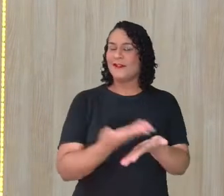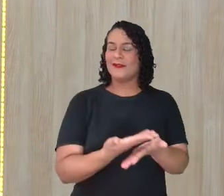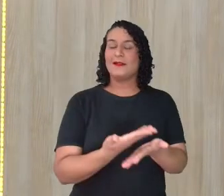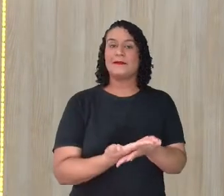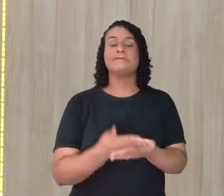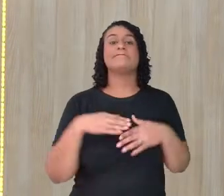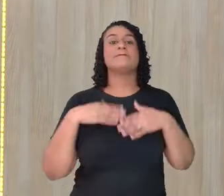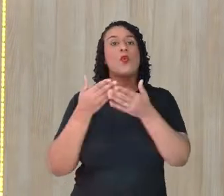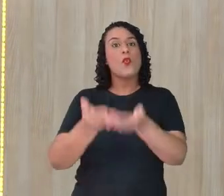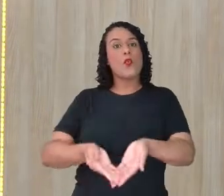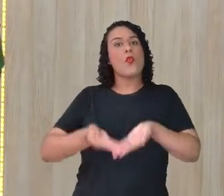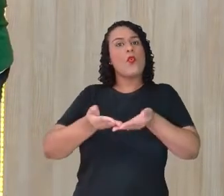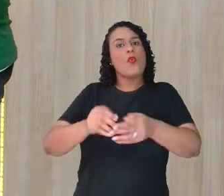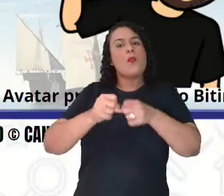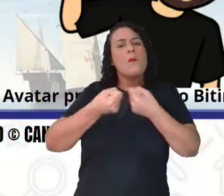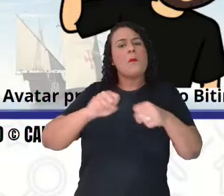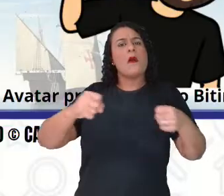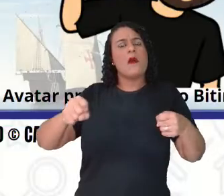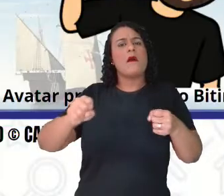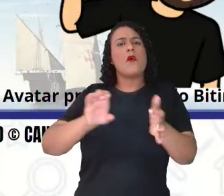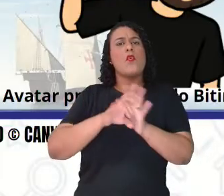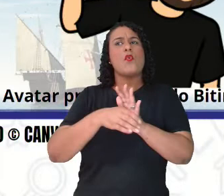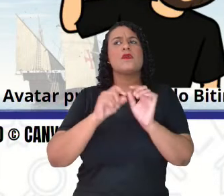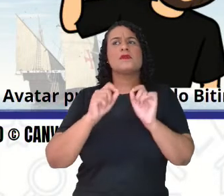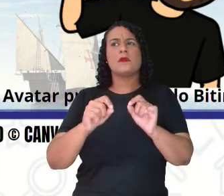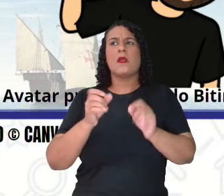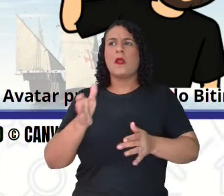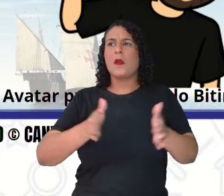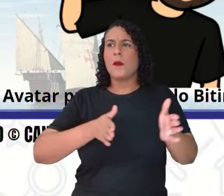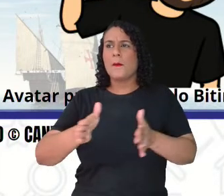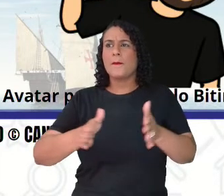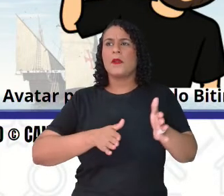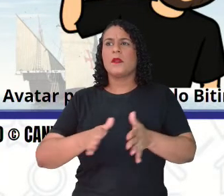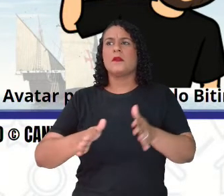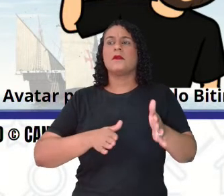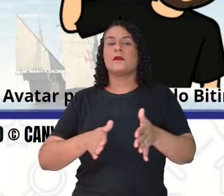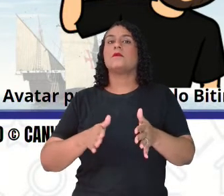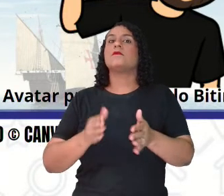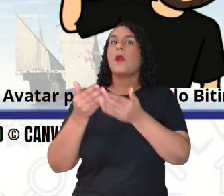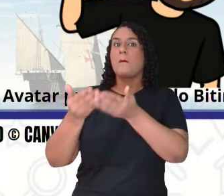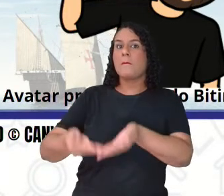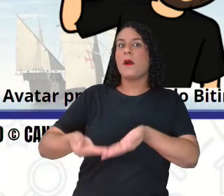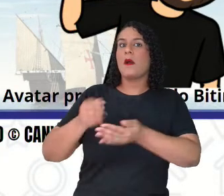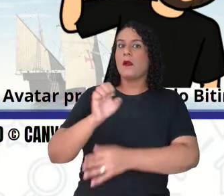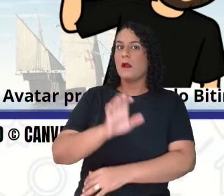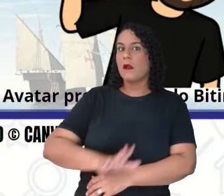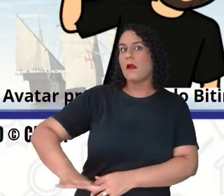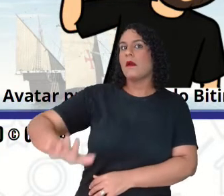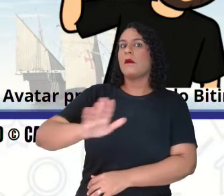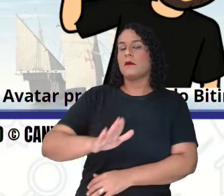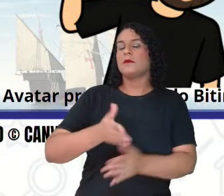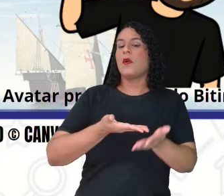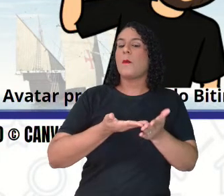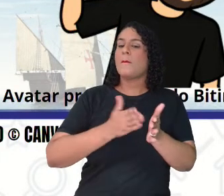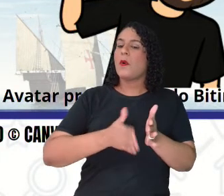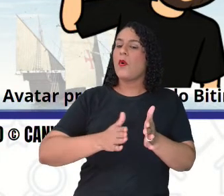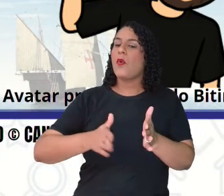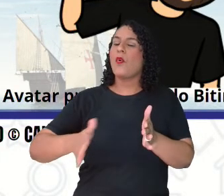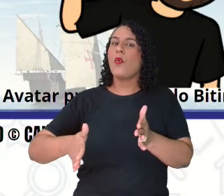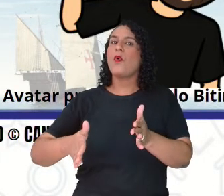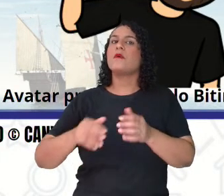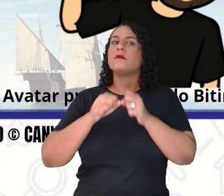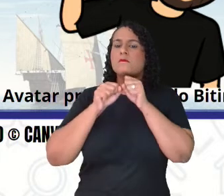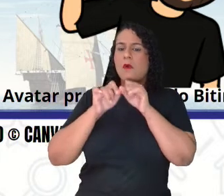expansão marítima, né, a gente define como um período em que as nações europeias iniciaram um processo de exploração